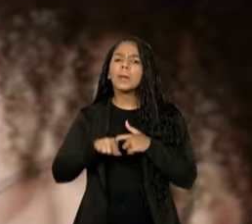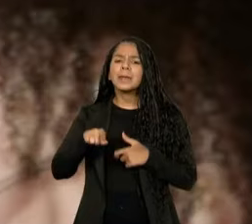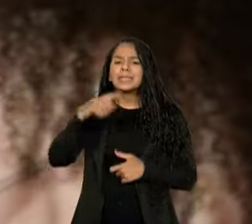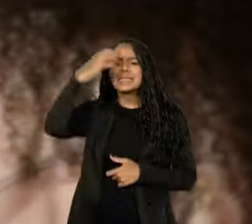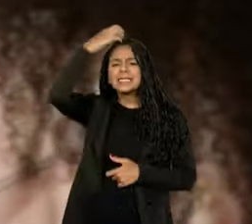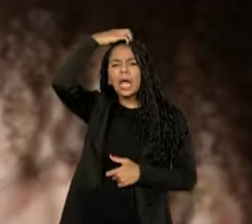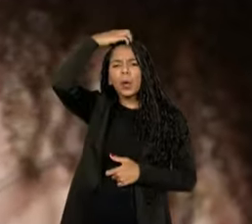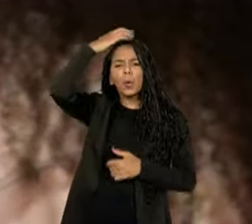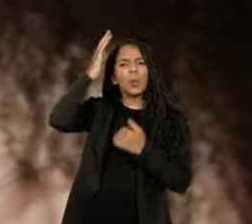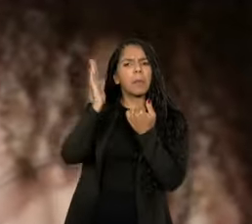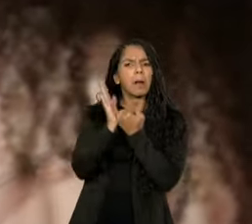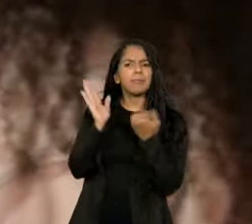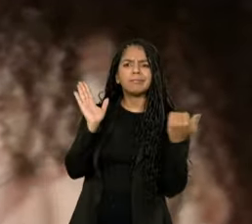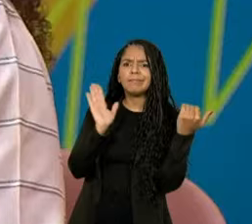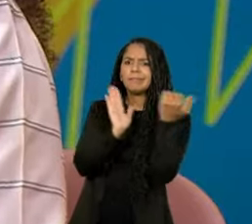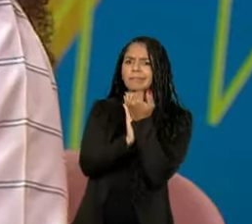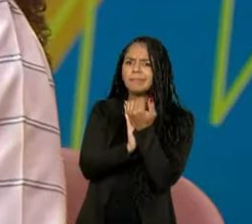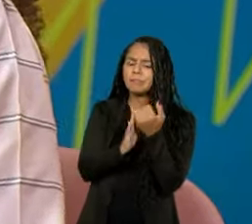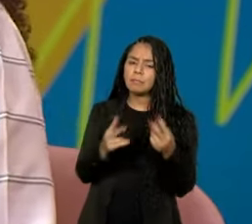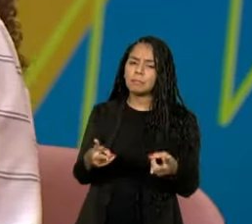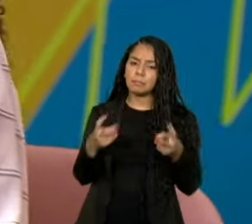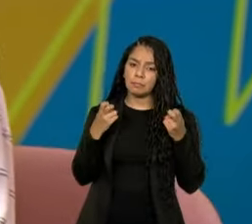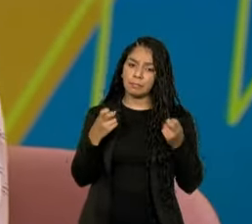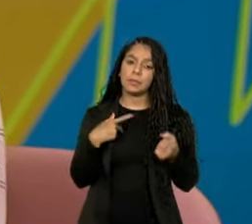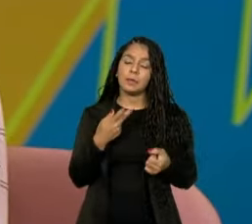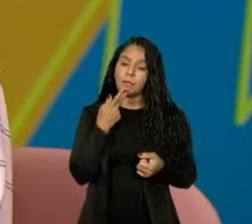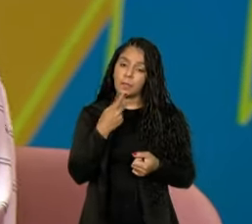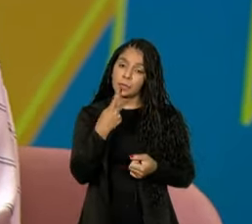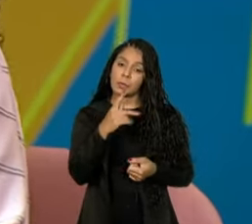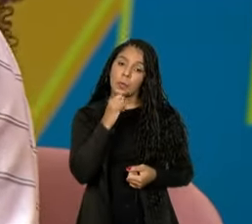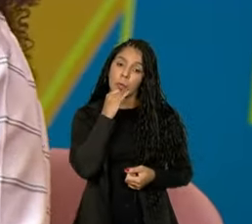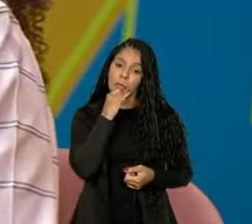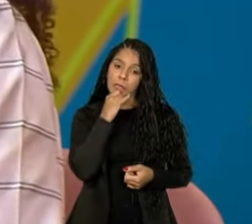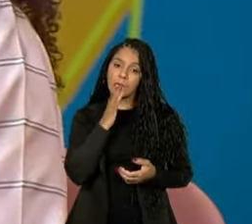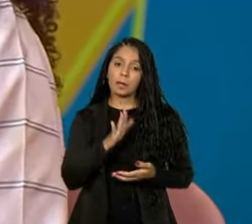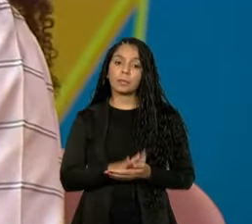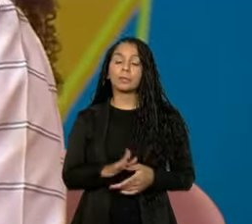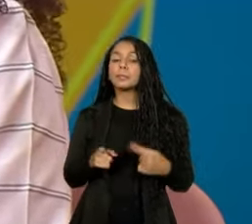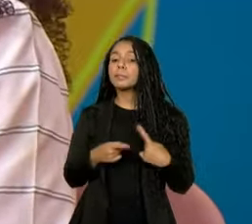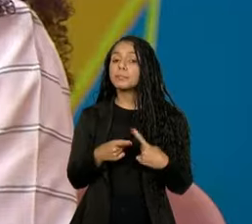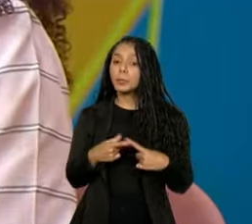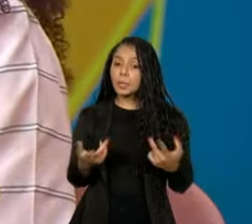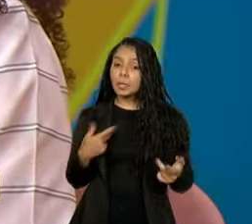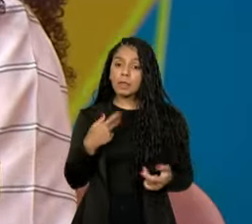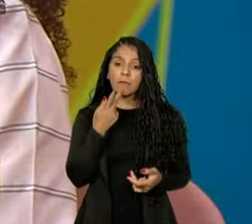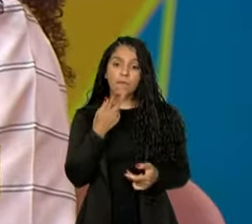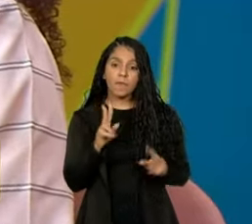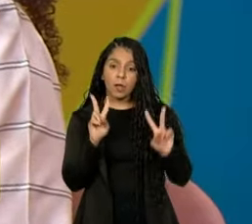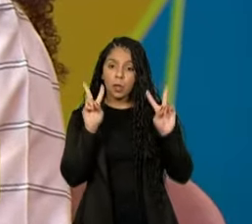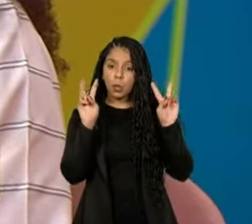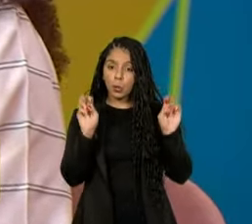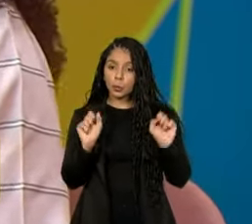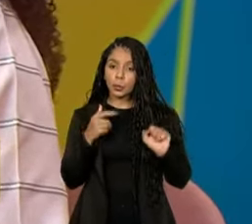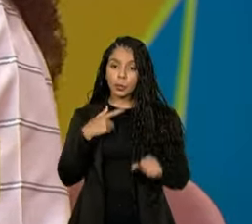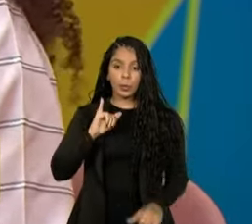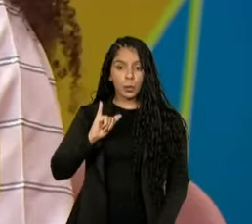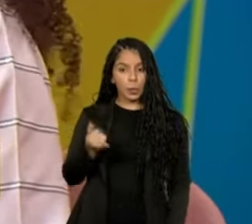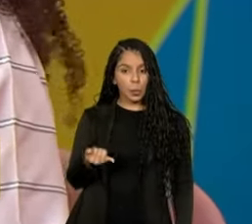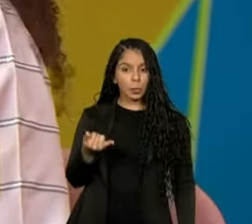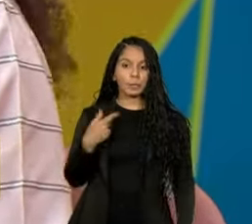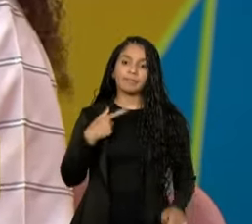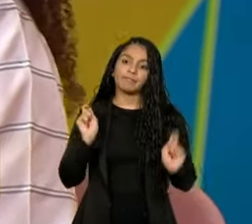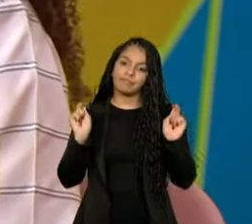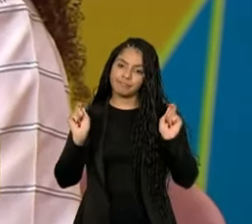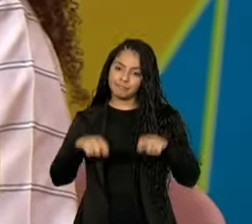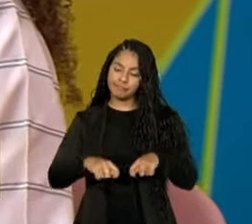assim, extrapolada, quando a gente percebe? Como eu vou pegar o seu exemplo mesmo, porque, assim, você me fala de uma oportunidade,